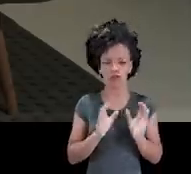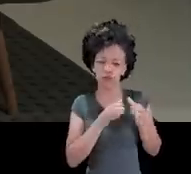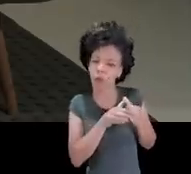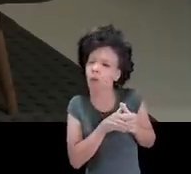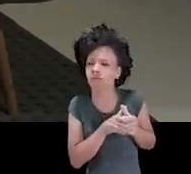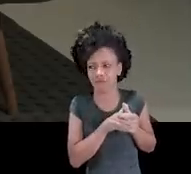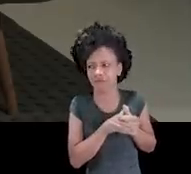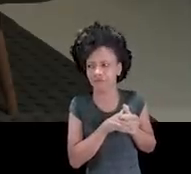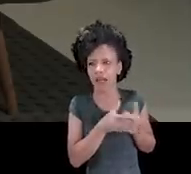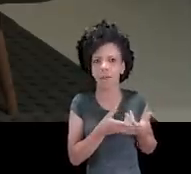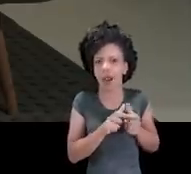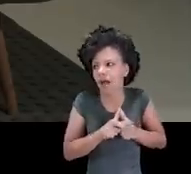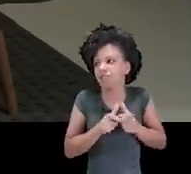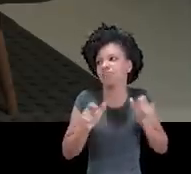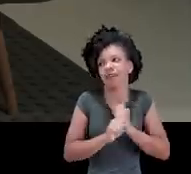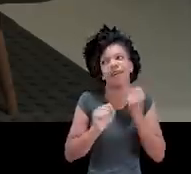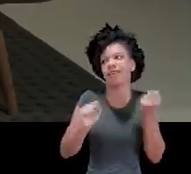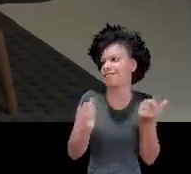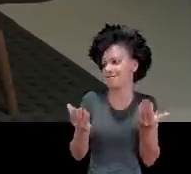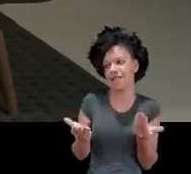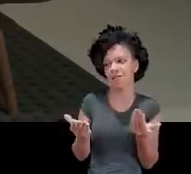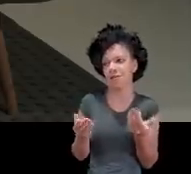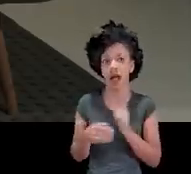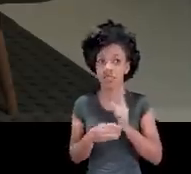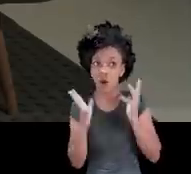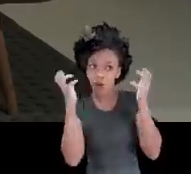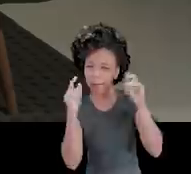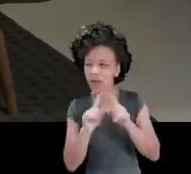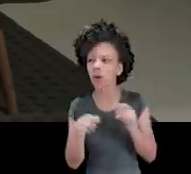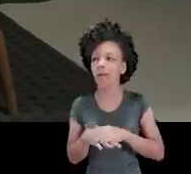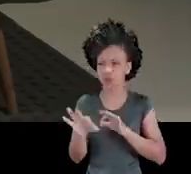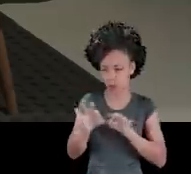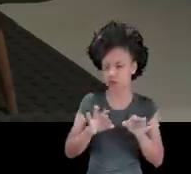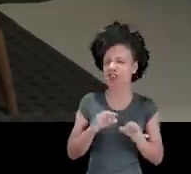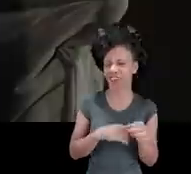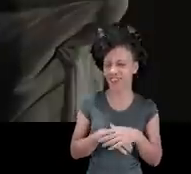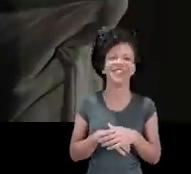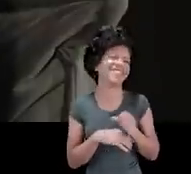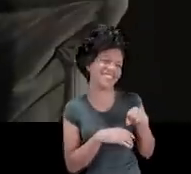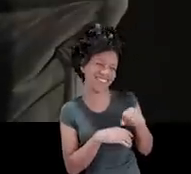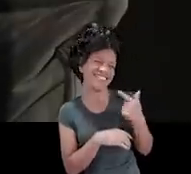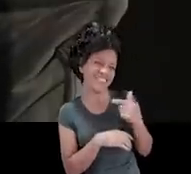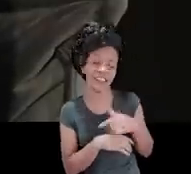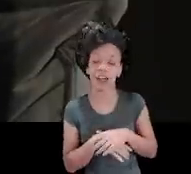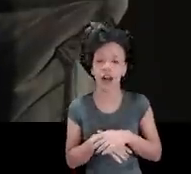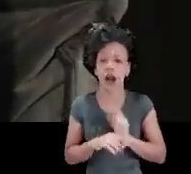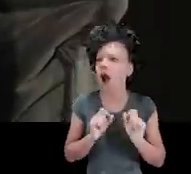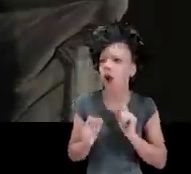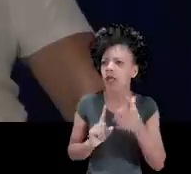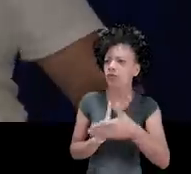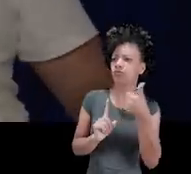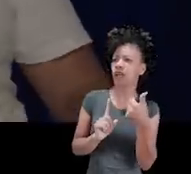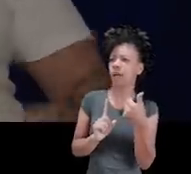tipo, porque agora a coisa cresceu. Exatamente. Né? Não o cabelo, não, mas a causa. Sim, claro. Vou ser processado. Alguém vai me dar um